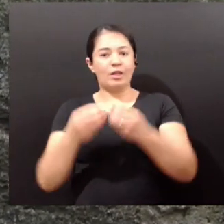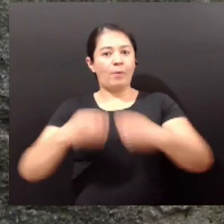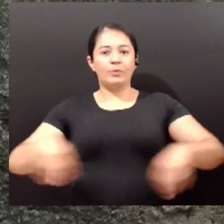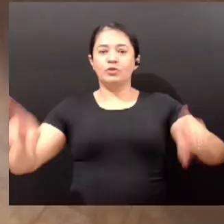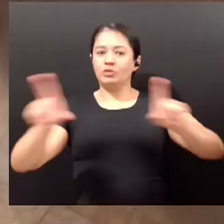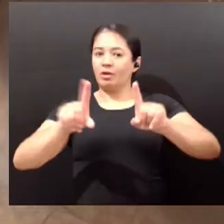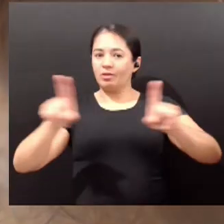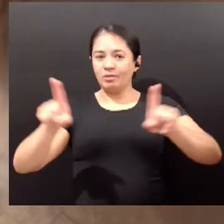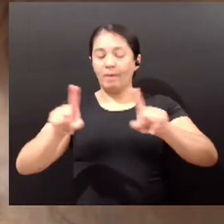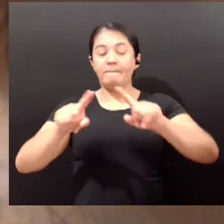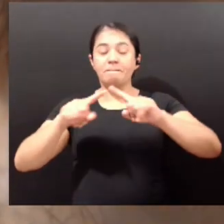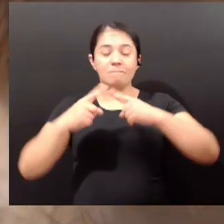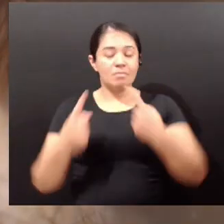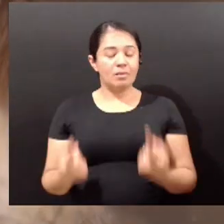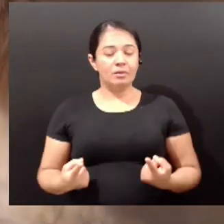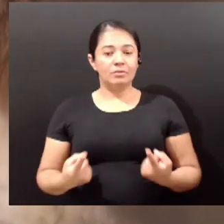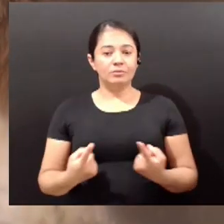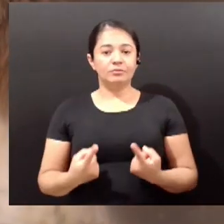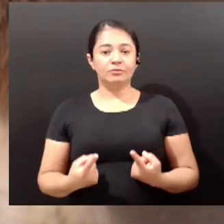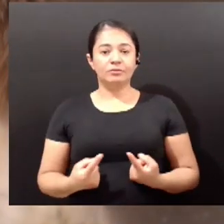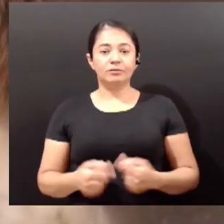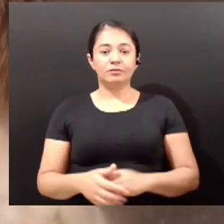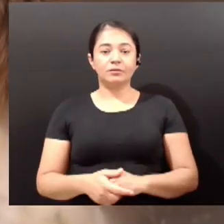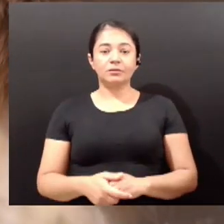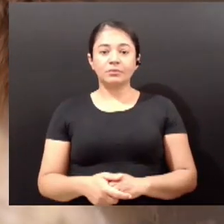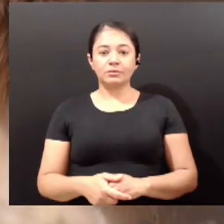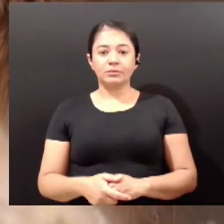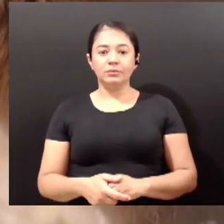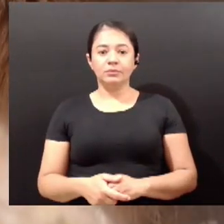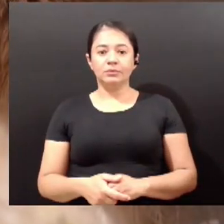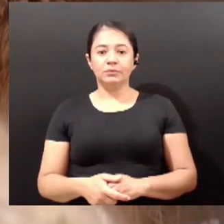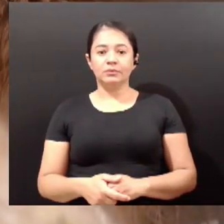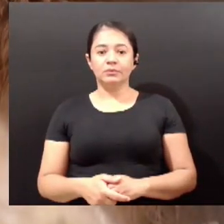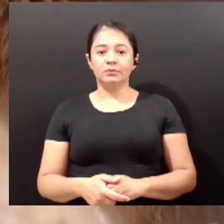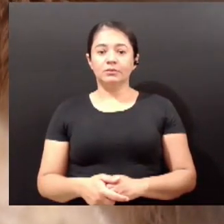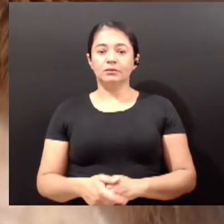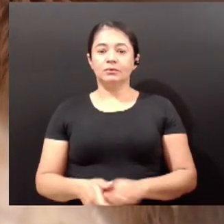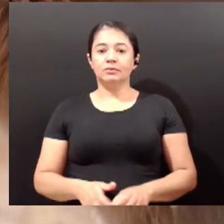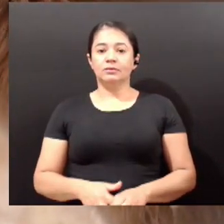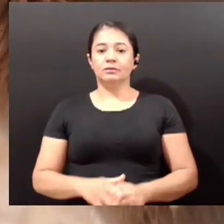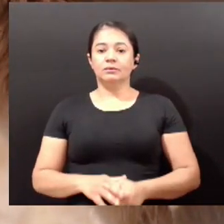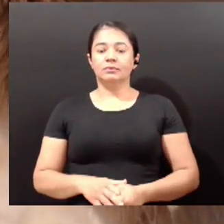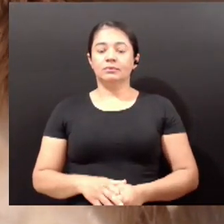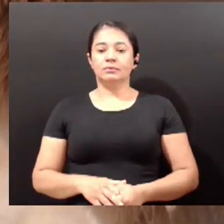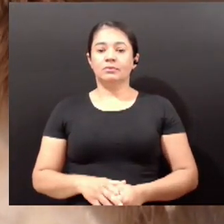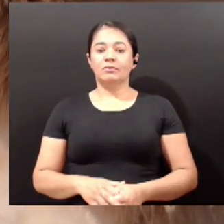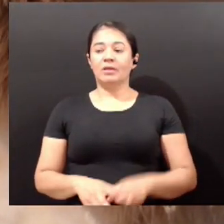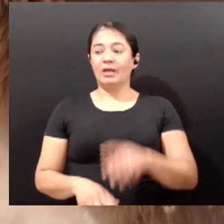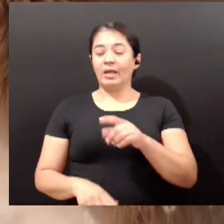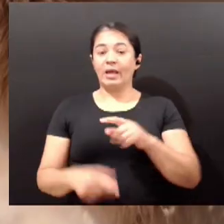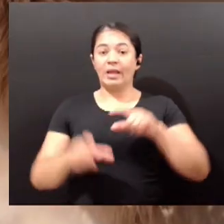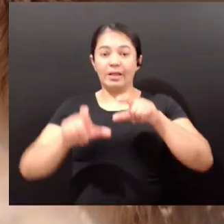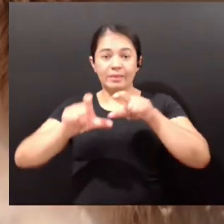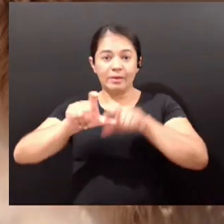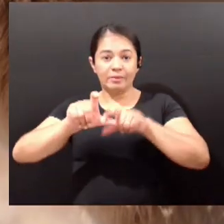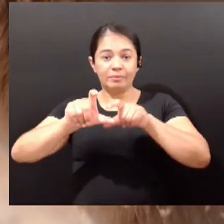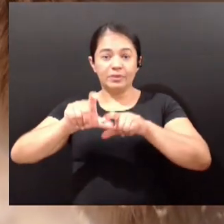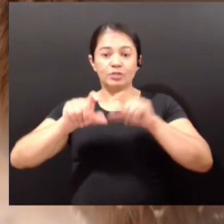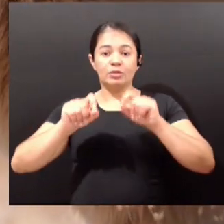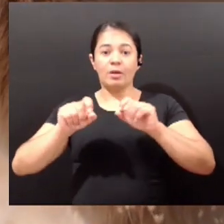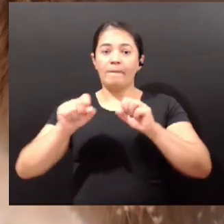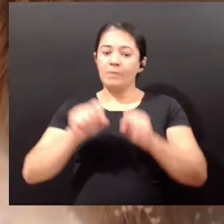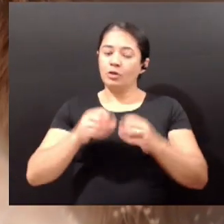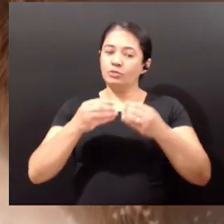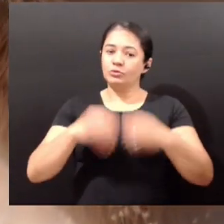Porém, entendo. Porém, do que ela depende pode ser afetado.